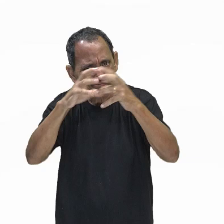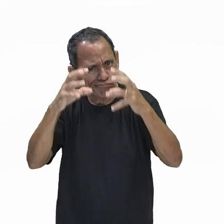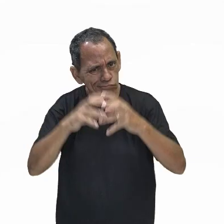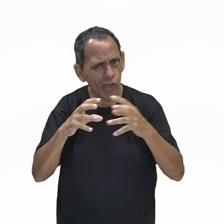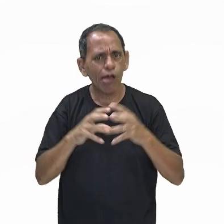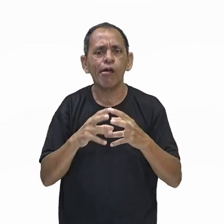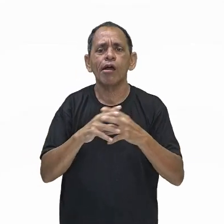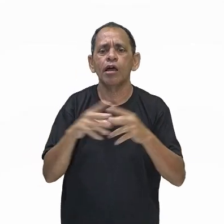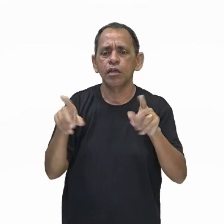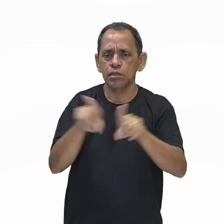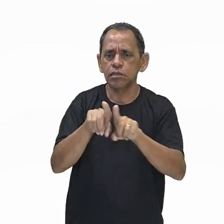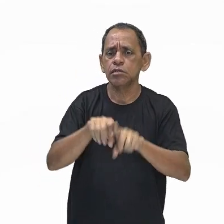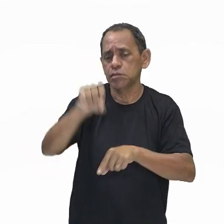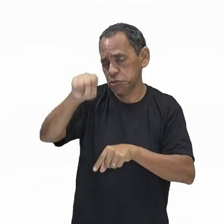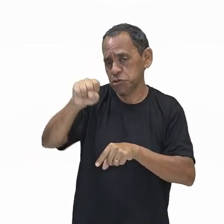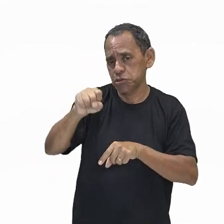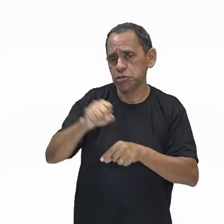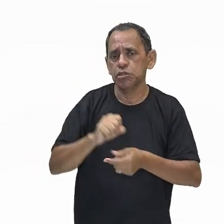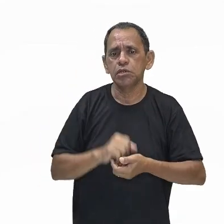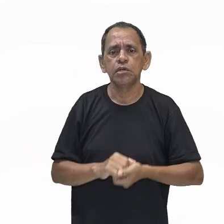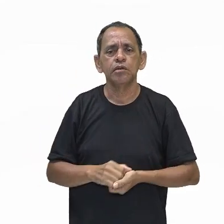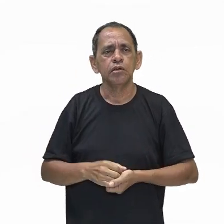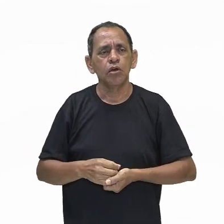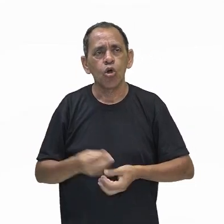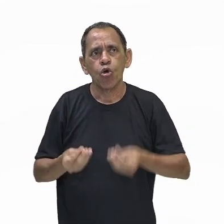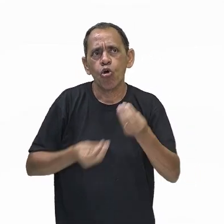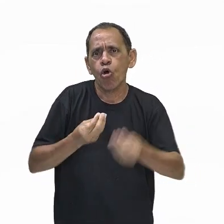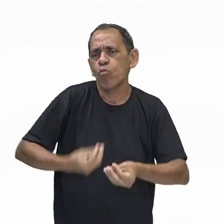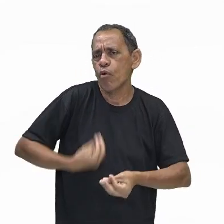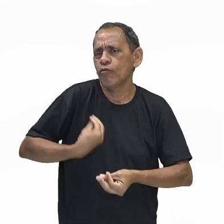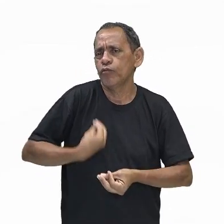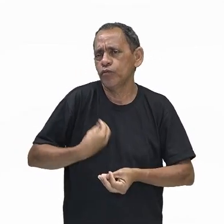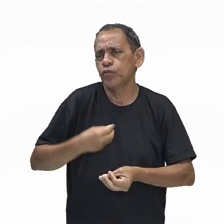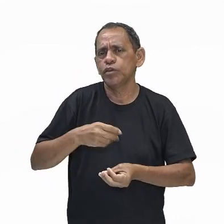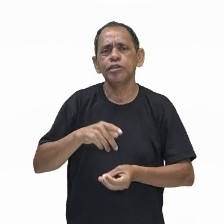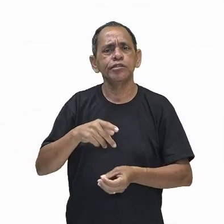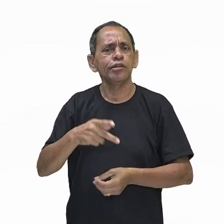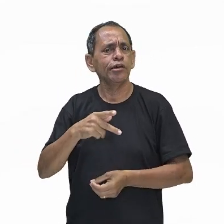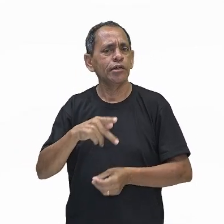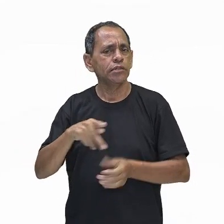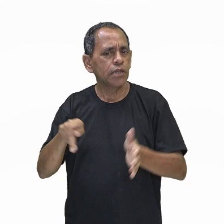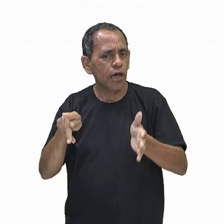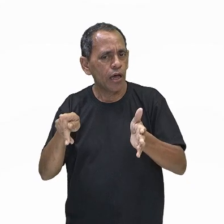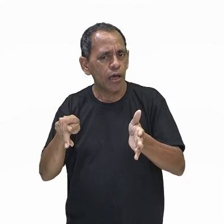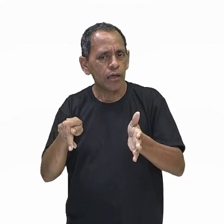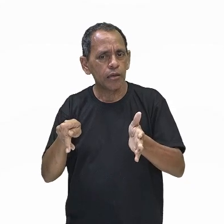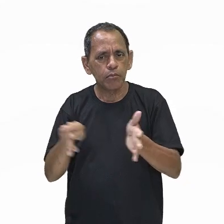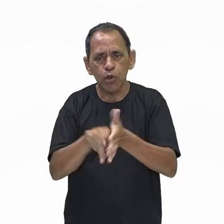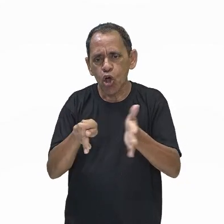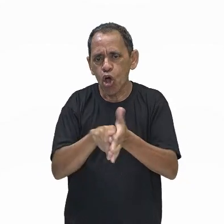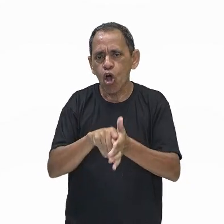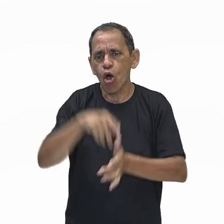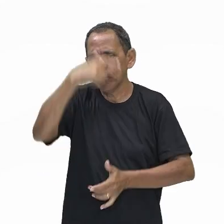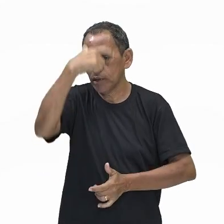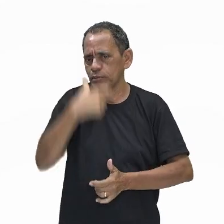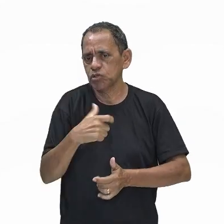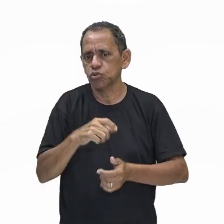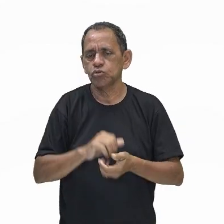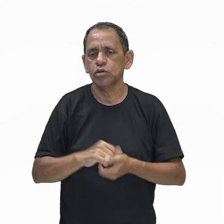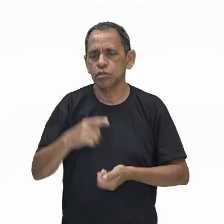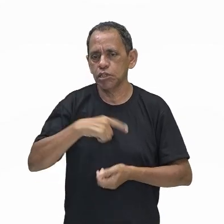né? Um monólogo interior. Então, o personagem conversa com ele mesmo, fazendo aquela autorreflexão. E aí ele